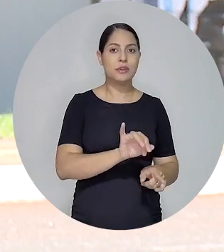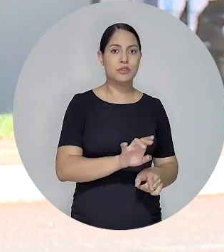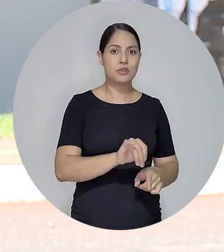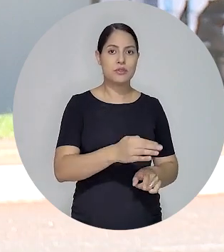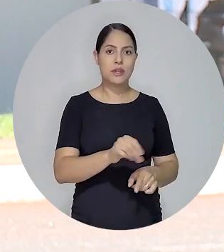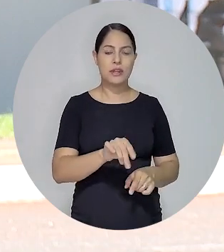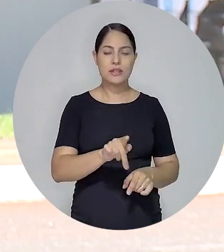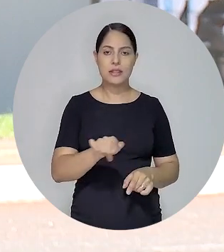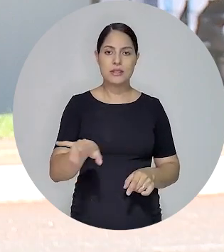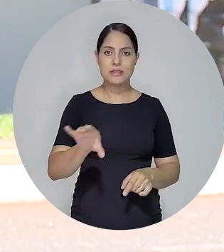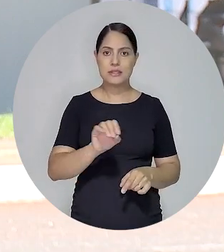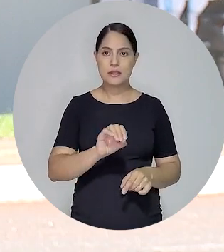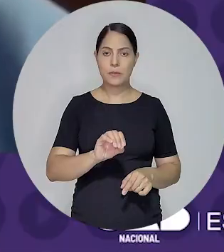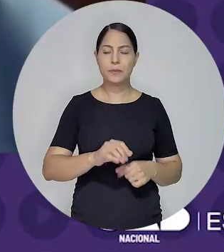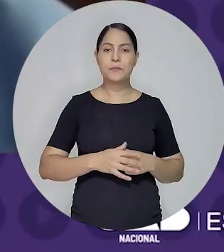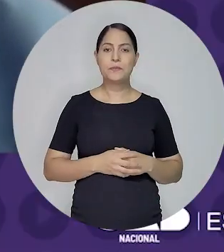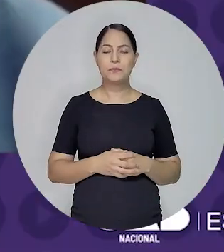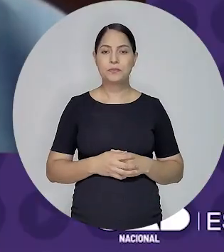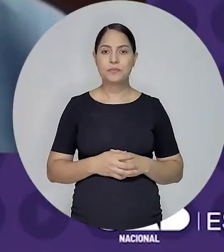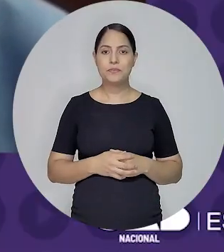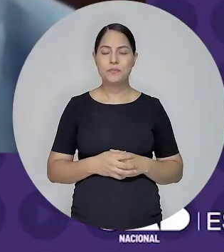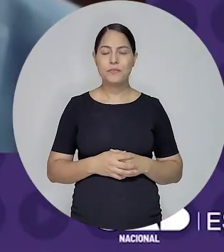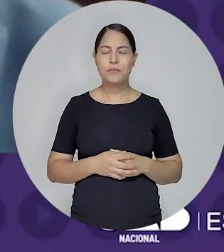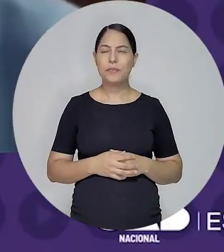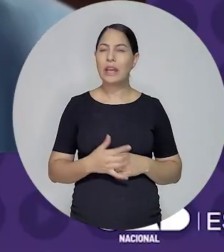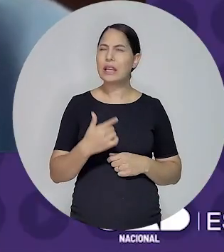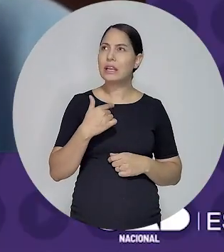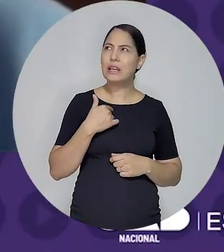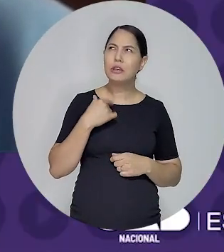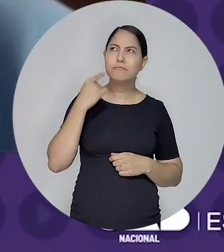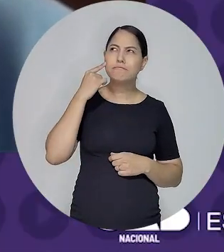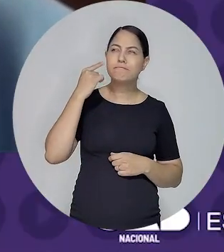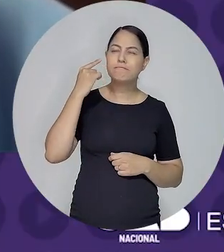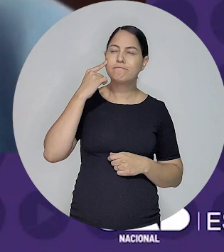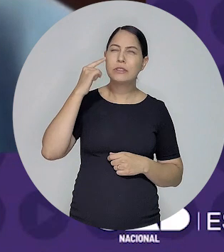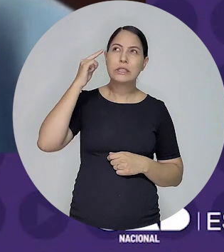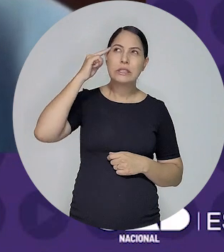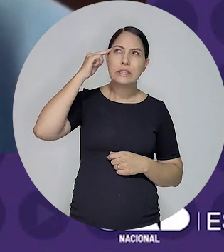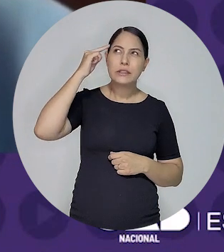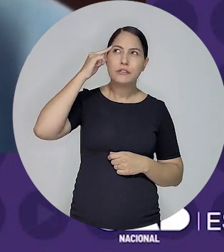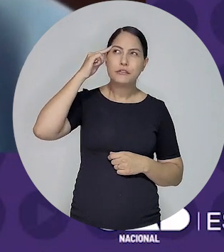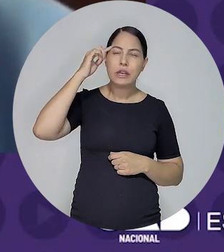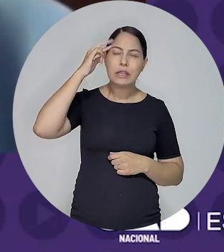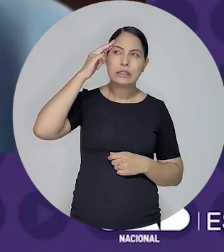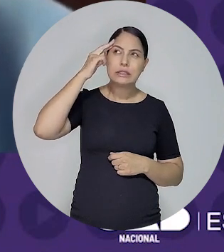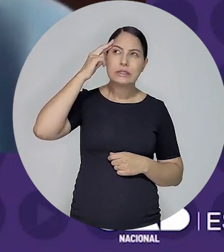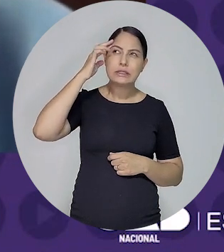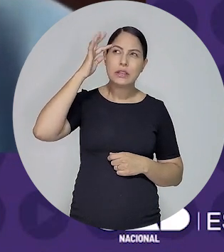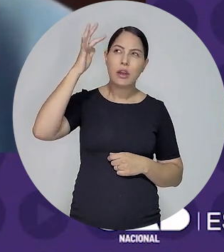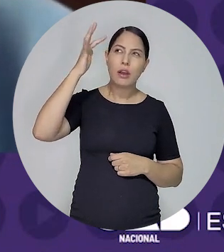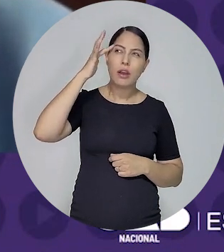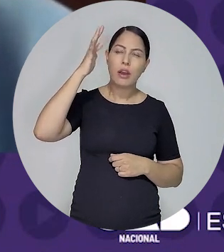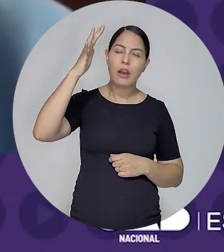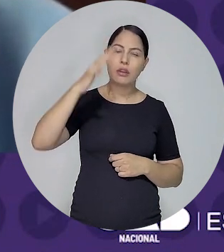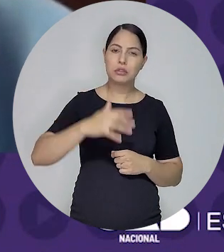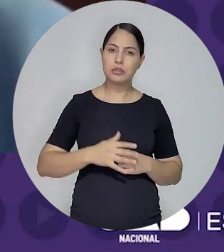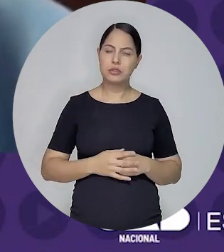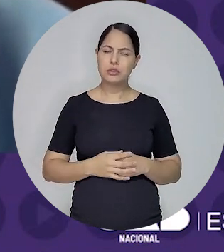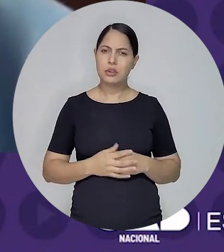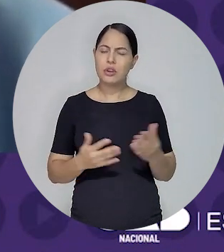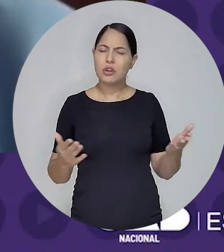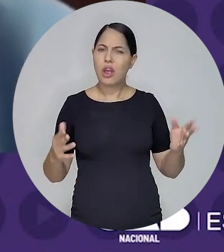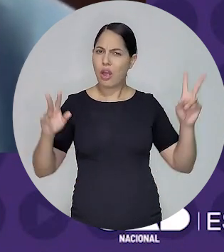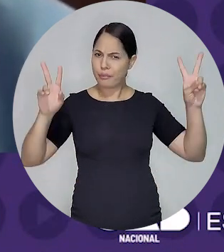também desjudicialização. Depois de muito pensar, eu achei que nós poderíamos fazer uma reflexão em